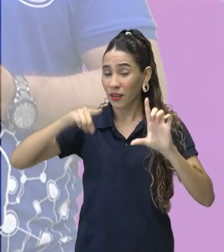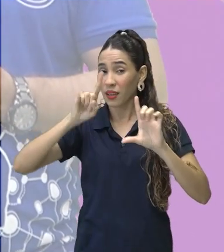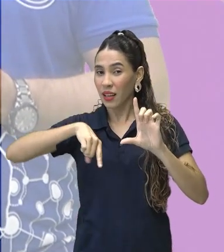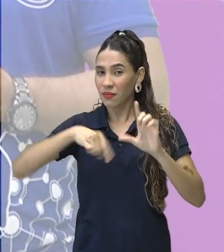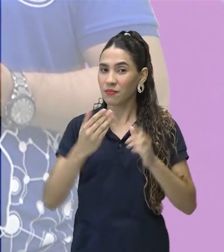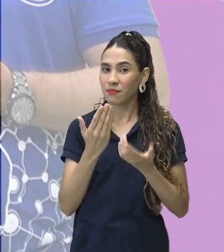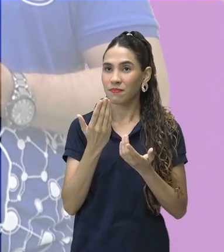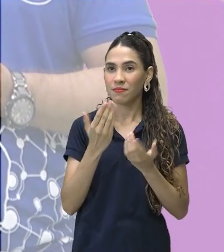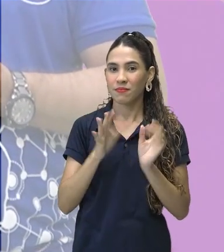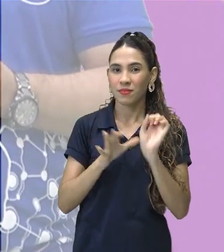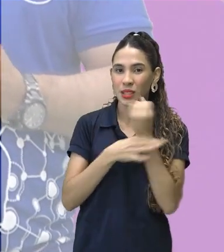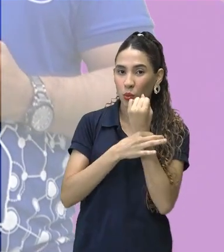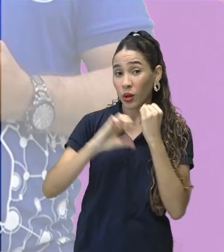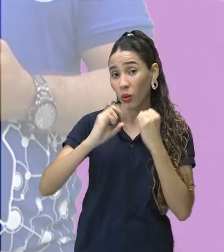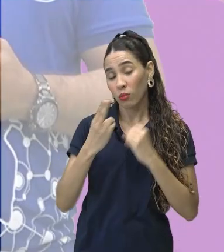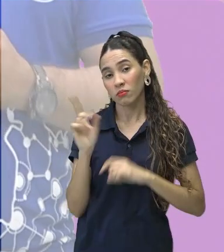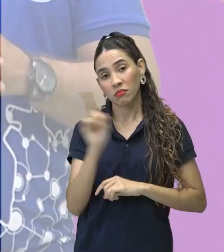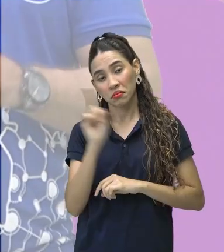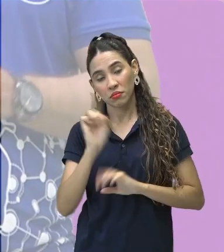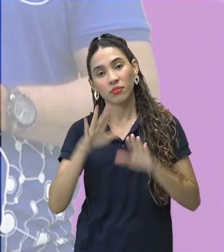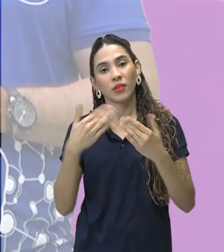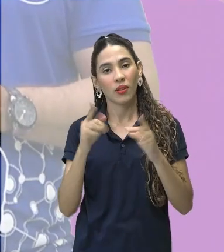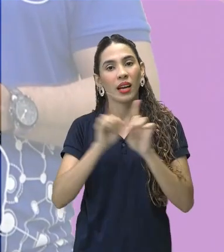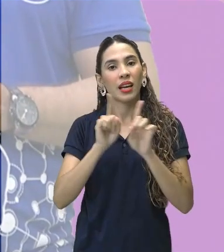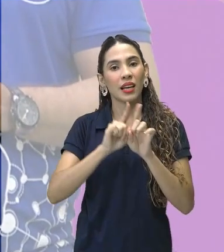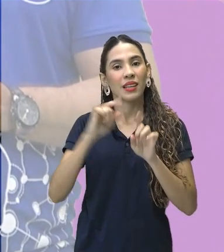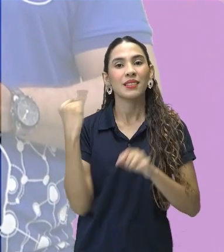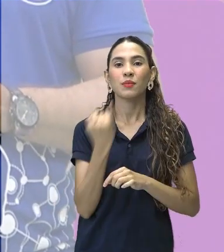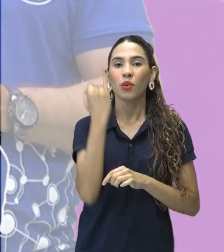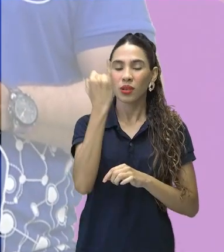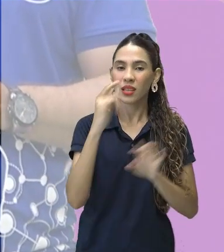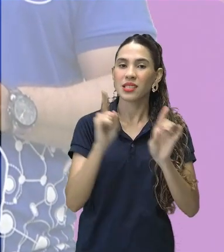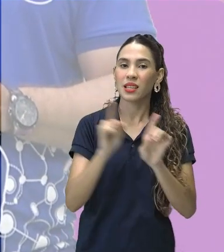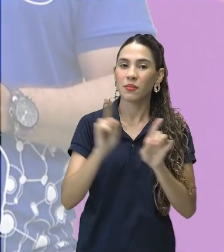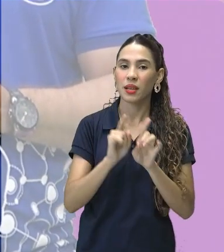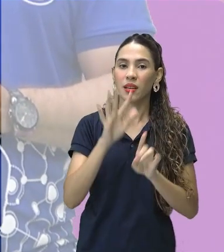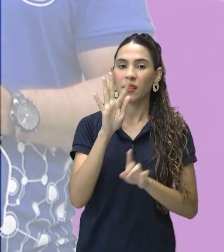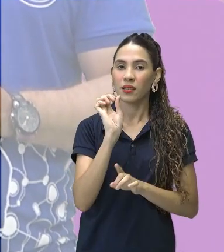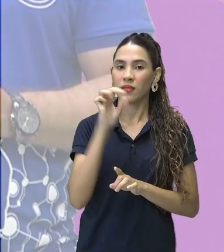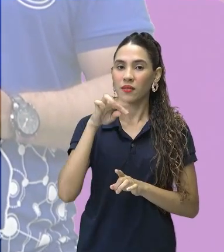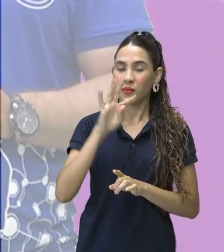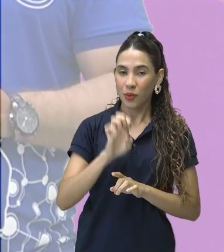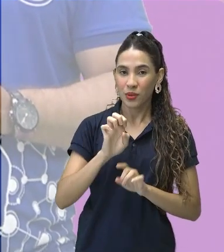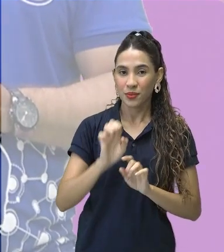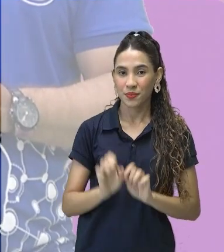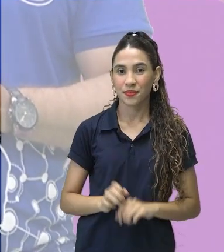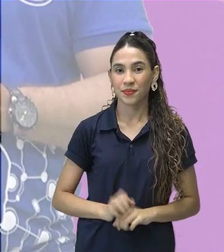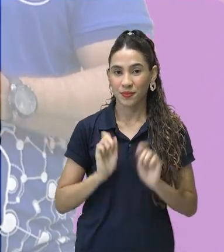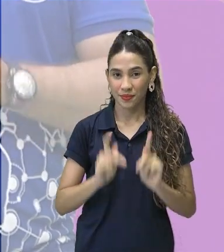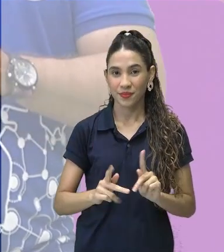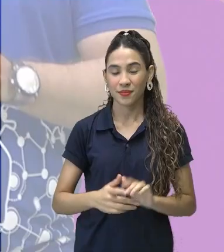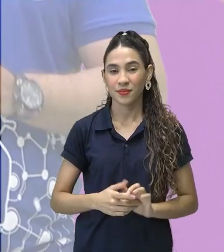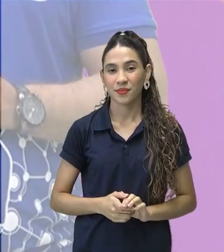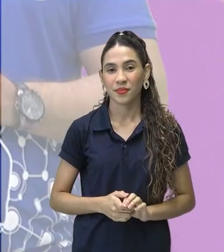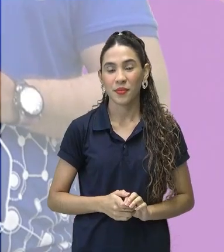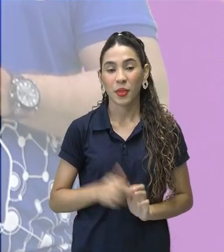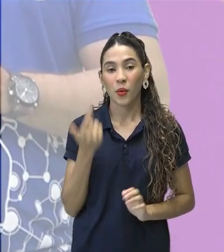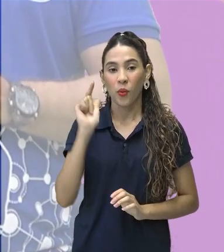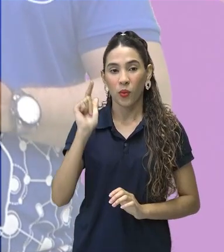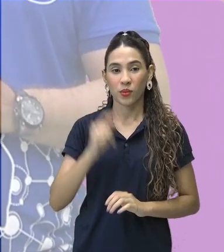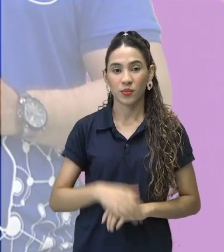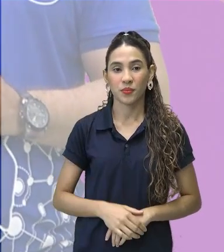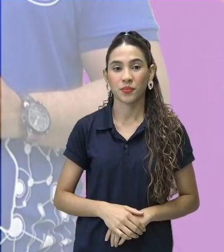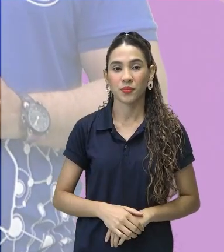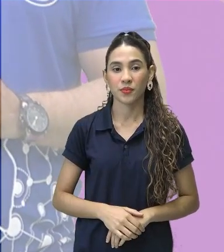são verdadeiras ou não. Então, essa daí é a importância ali da nossa fonte, tá bom? Vamos para a